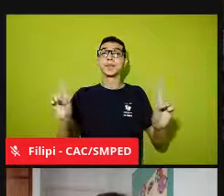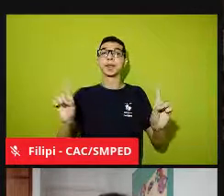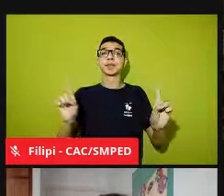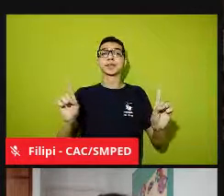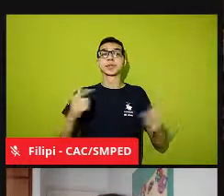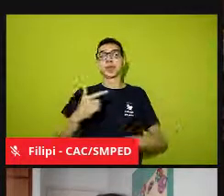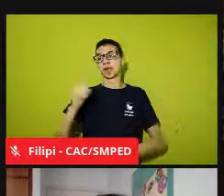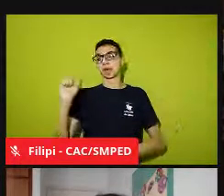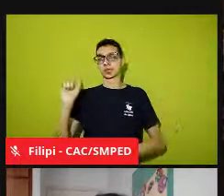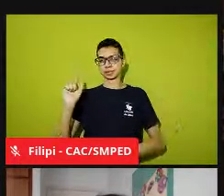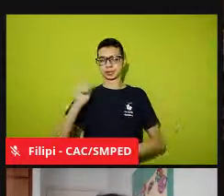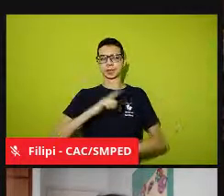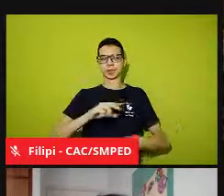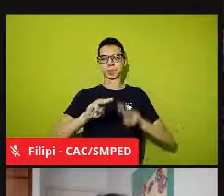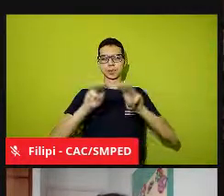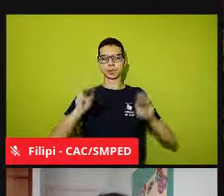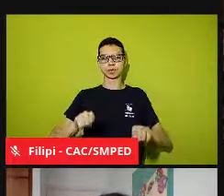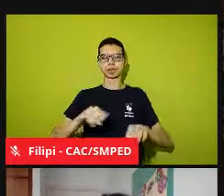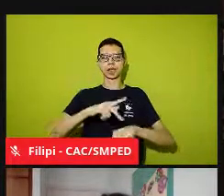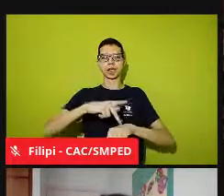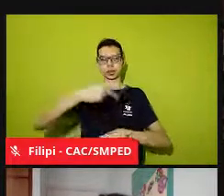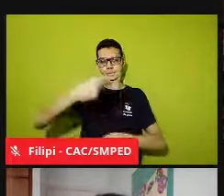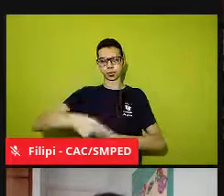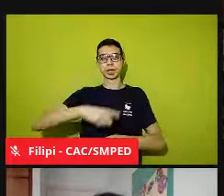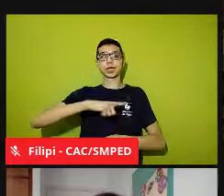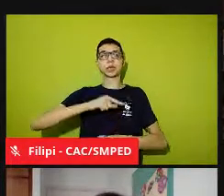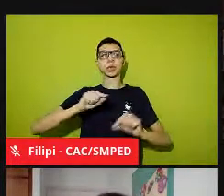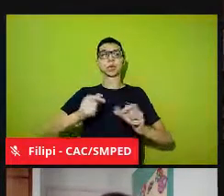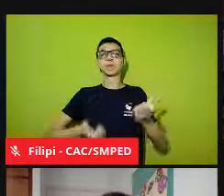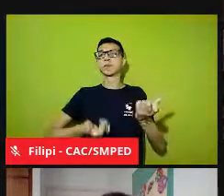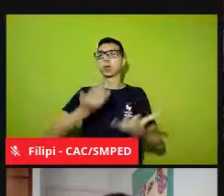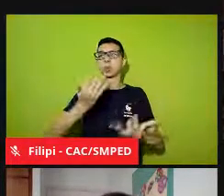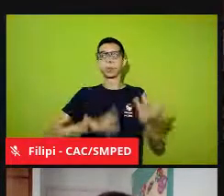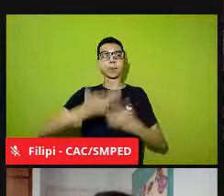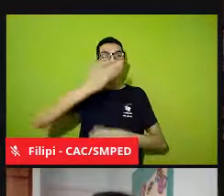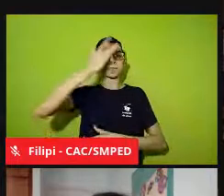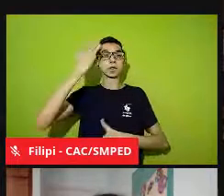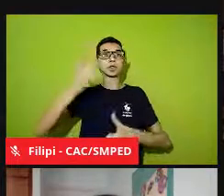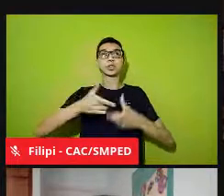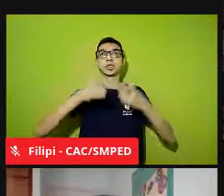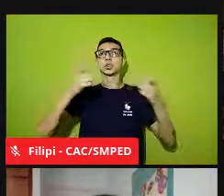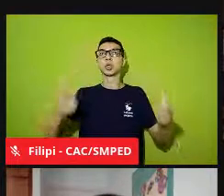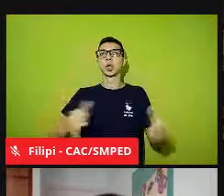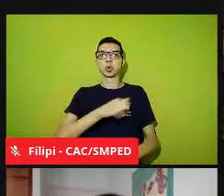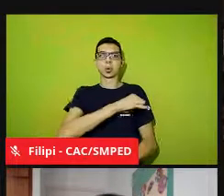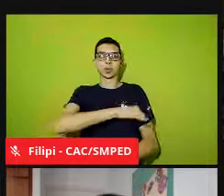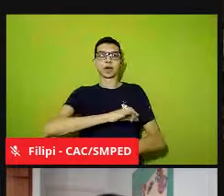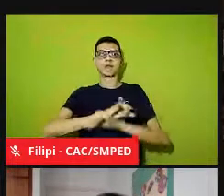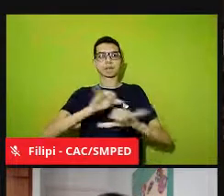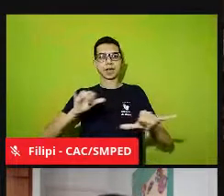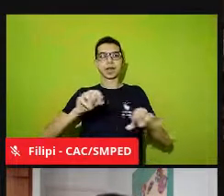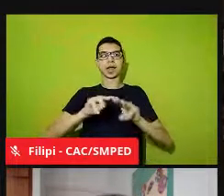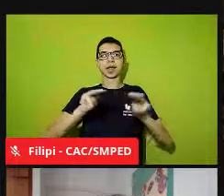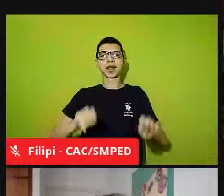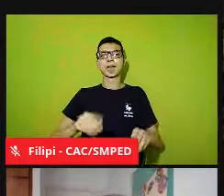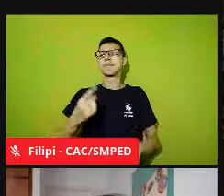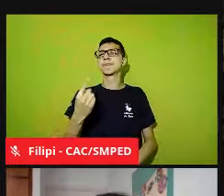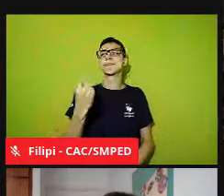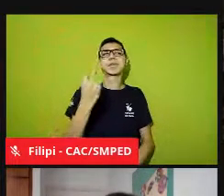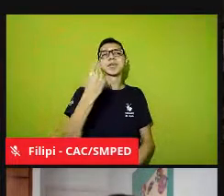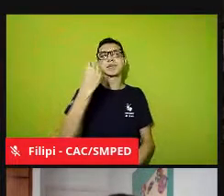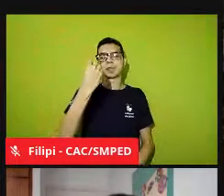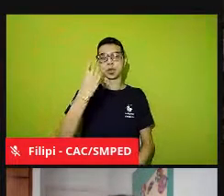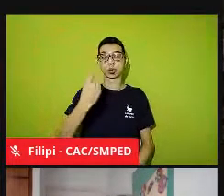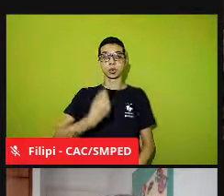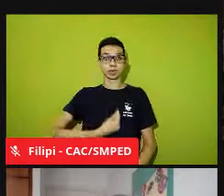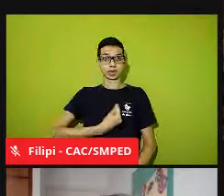fogo, várias das pessoas que eu via postando coisa no Instagram dos cariocas diziam que esse era o primeiro museu que eles já tinham ido na vida,